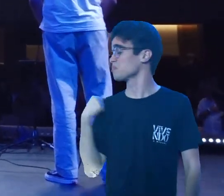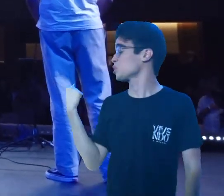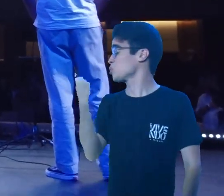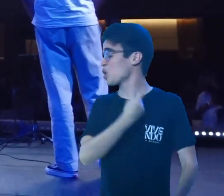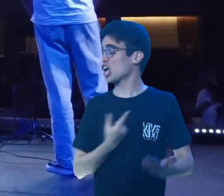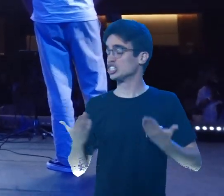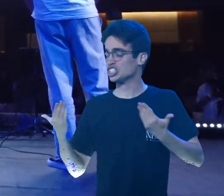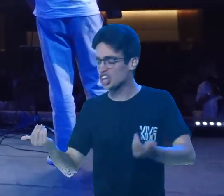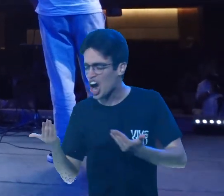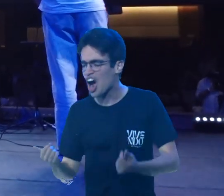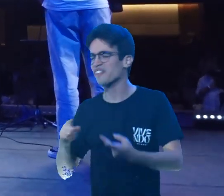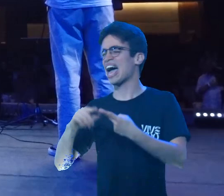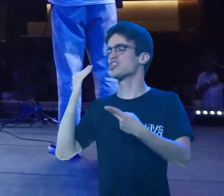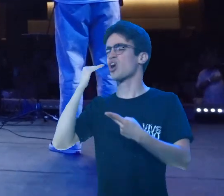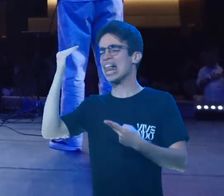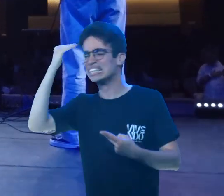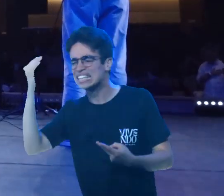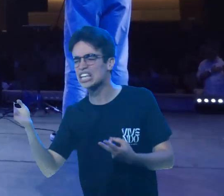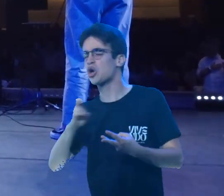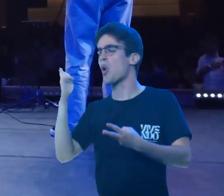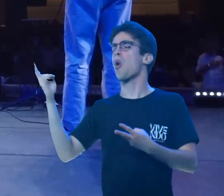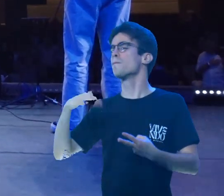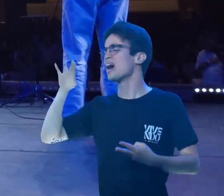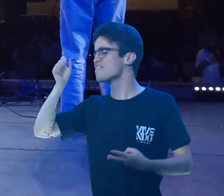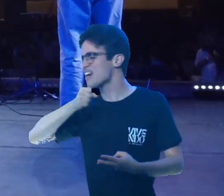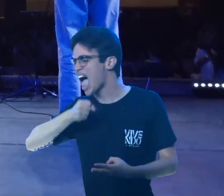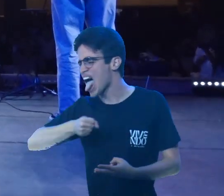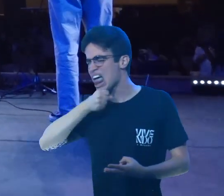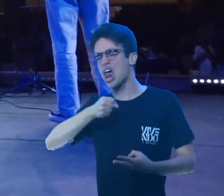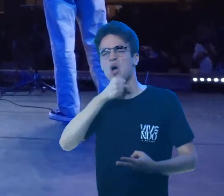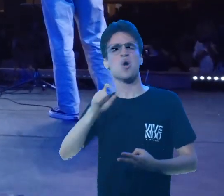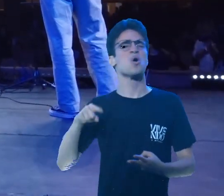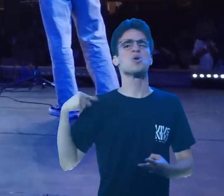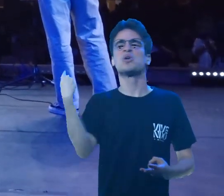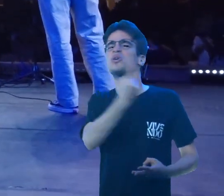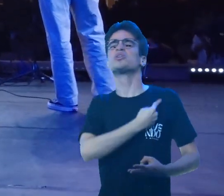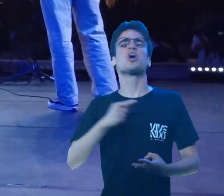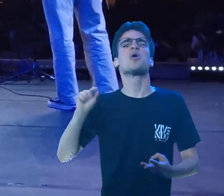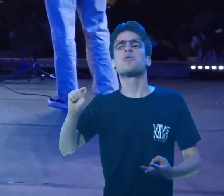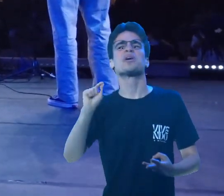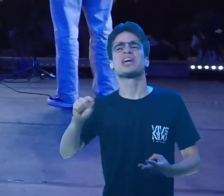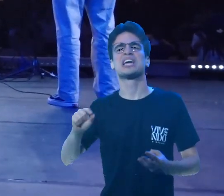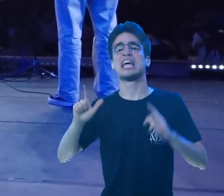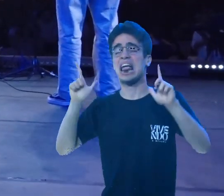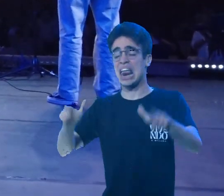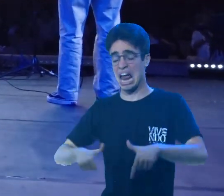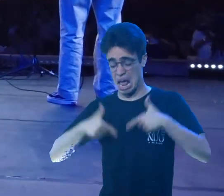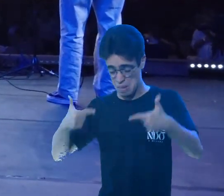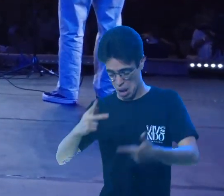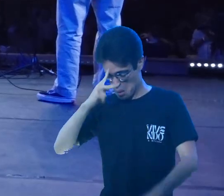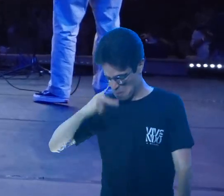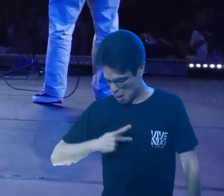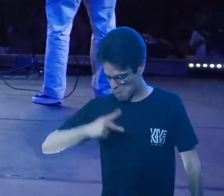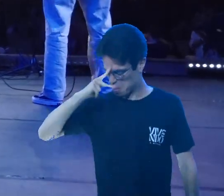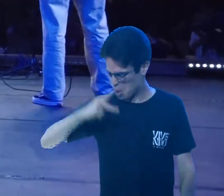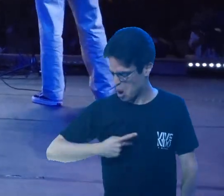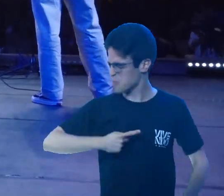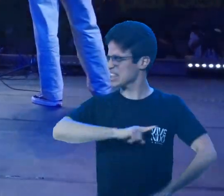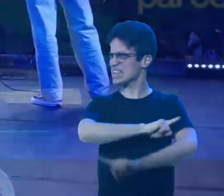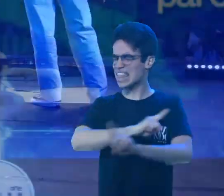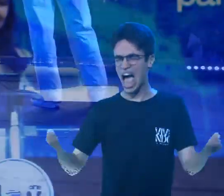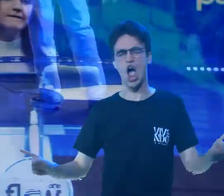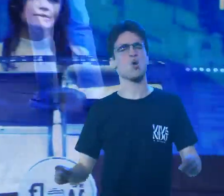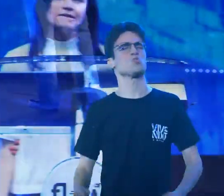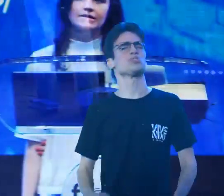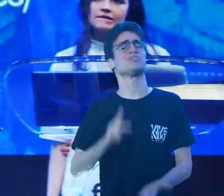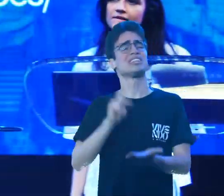jovens, adolescentes ou gente madura que se gasta apenas por si mesmo.